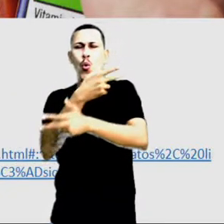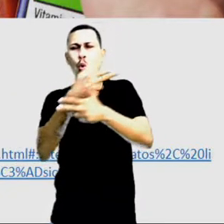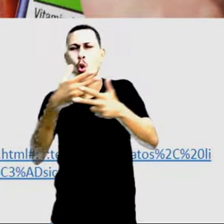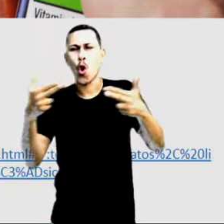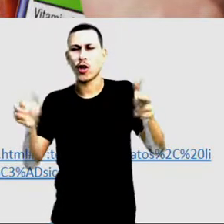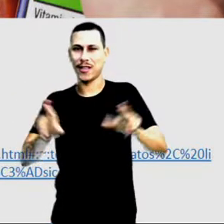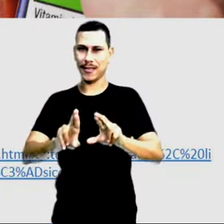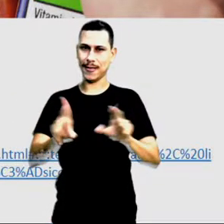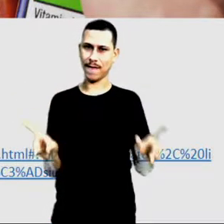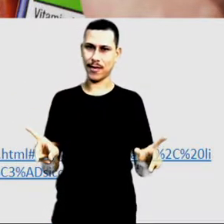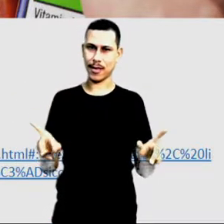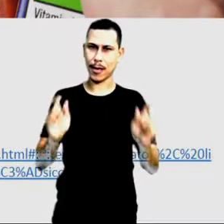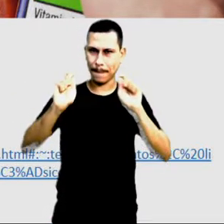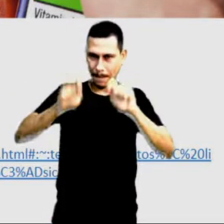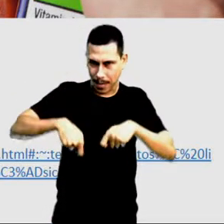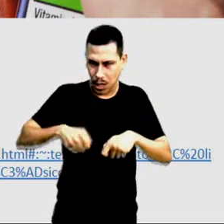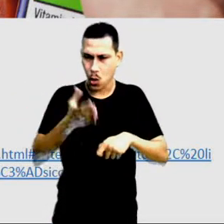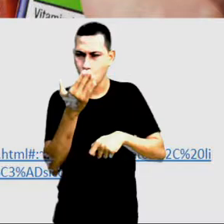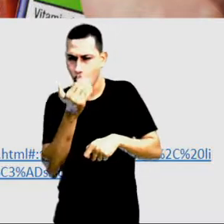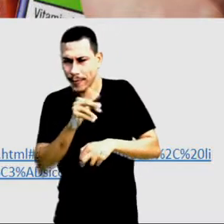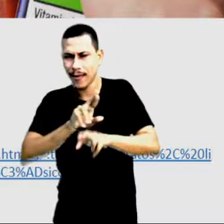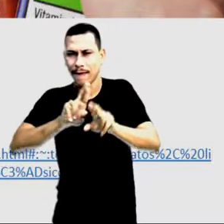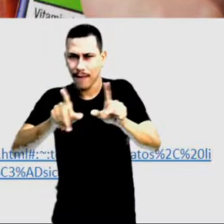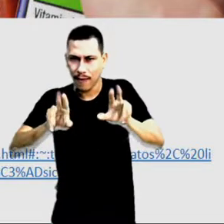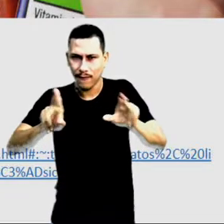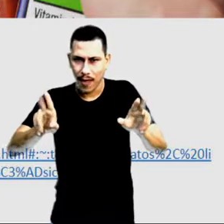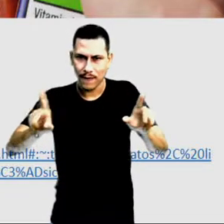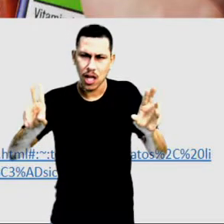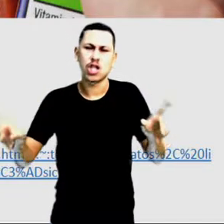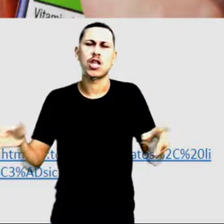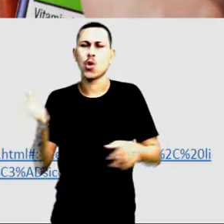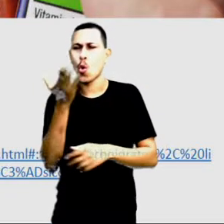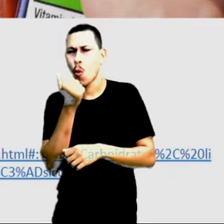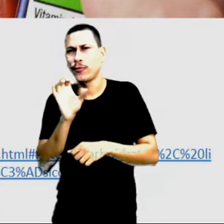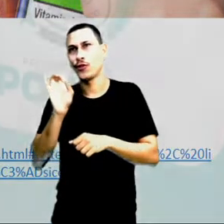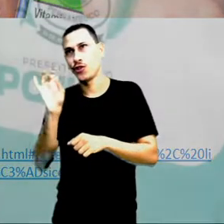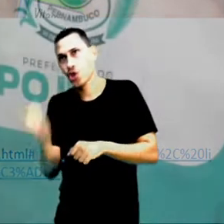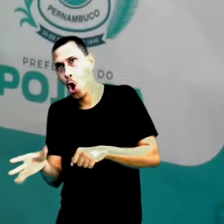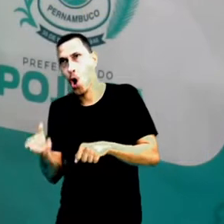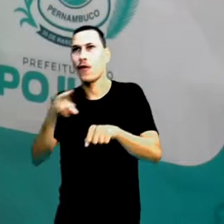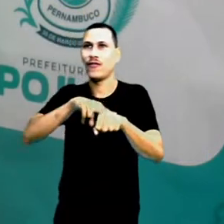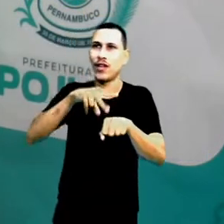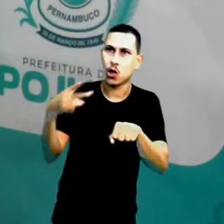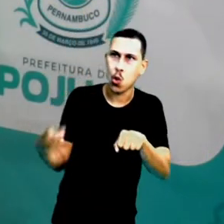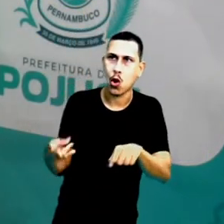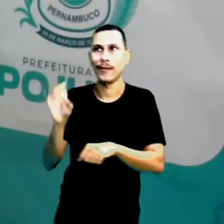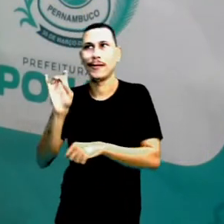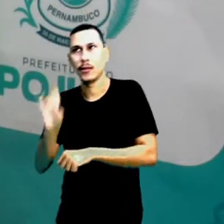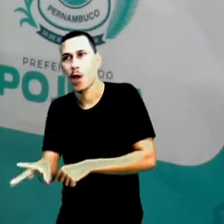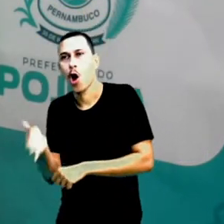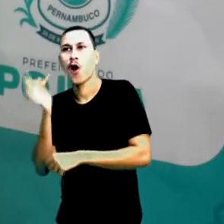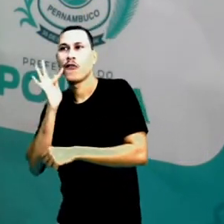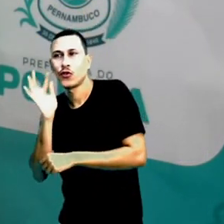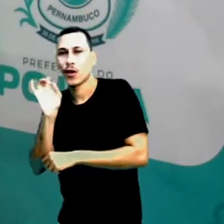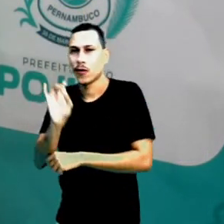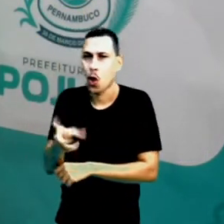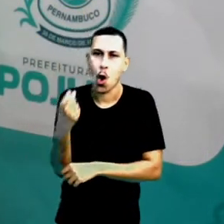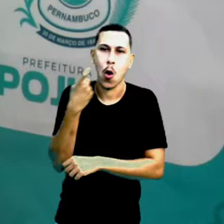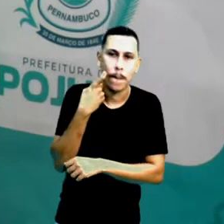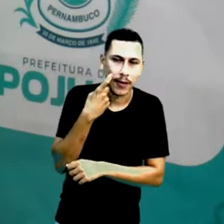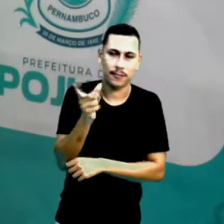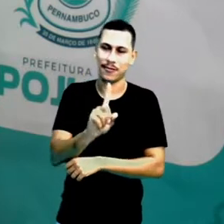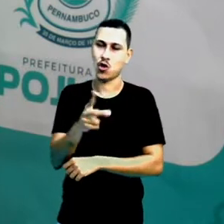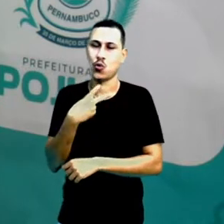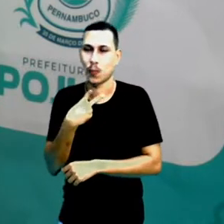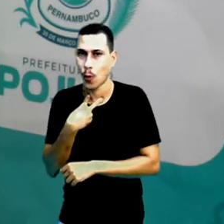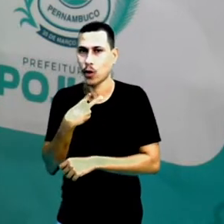que variar a comida. Não importa a gente comer só verduras, ou só frutas, ou só peixe. Isso, somente isso,